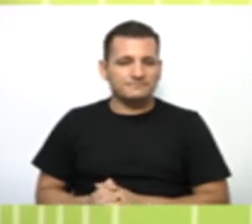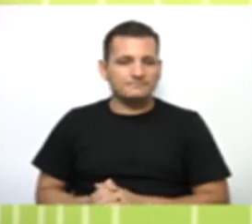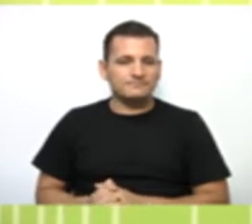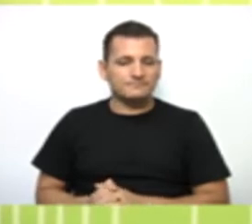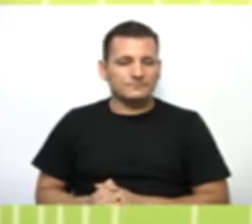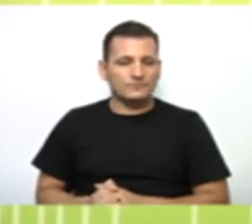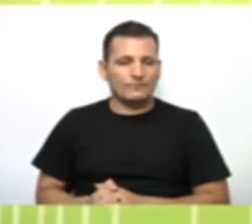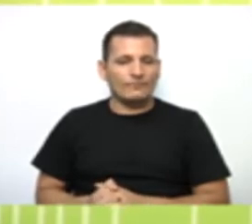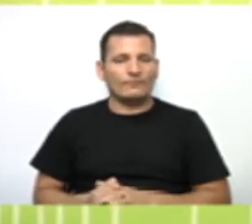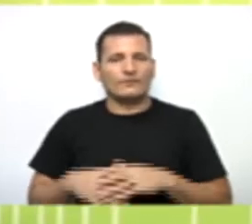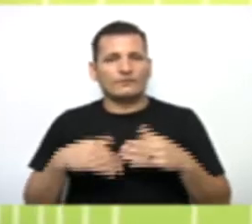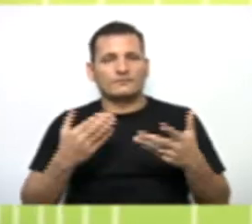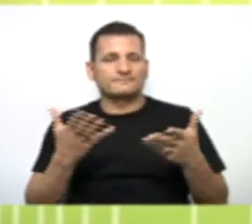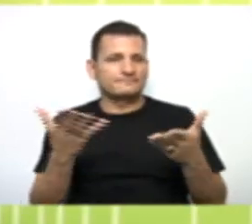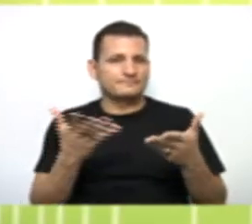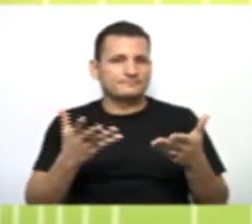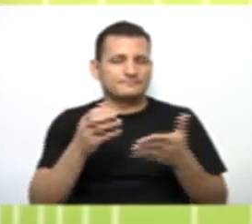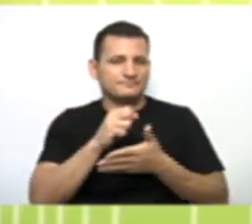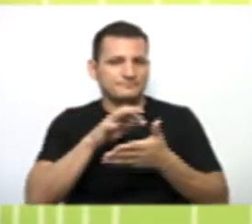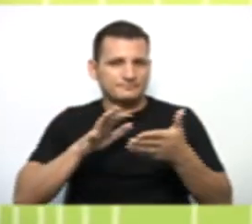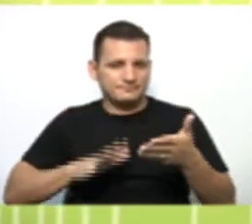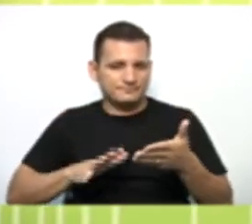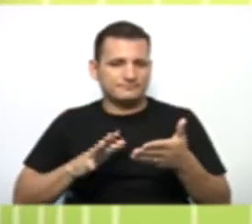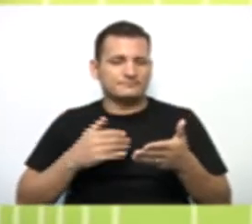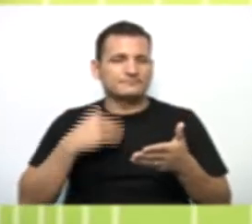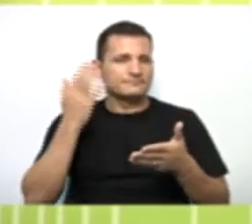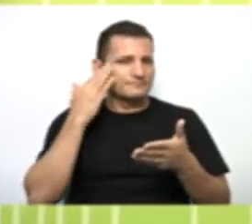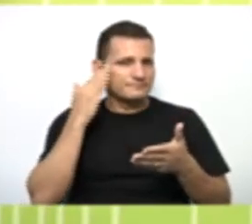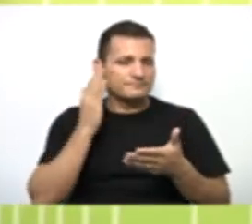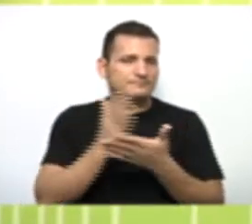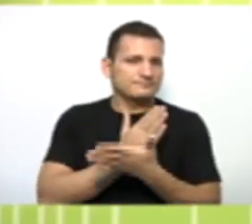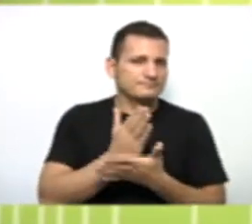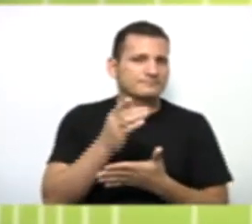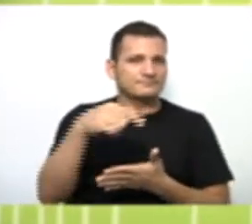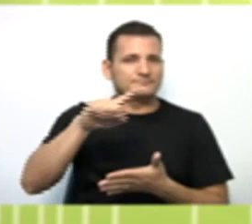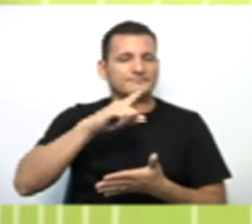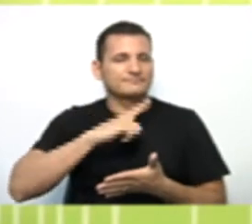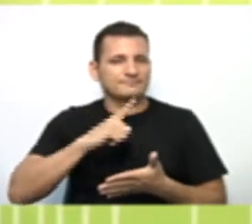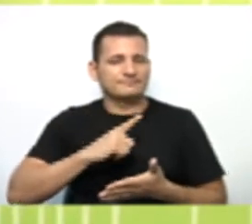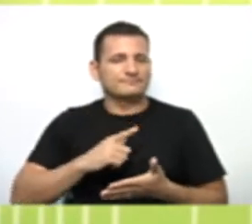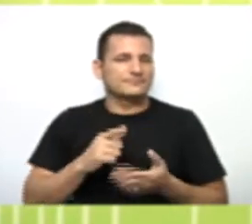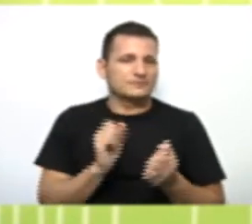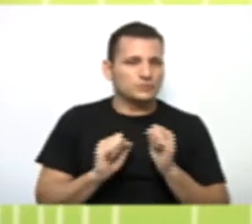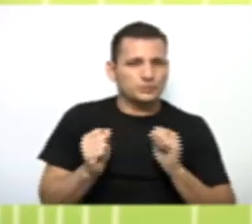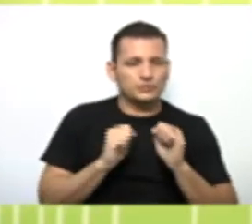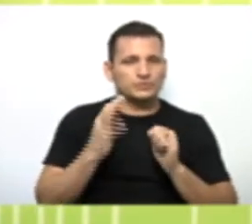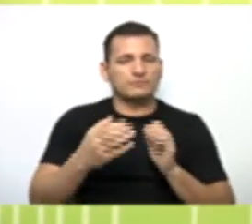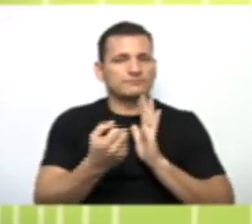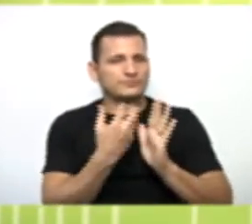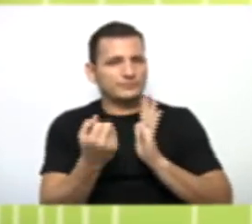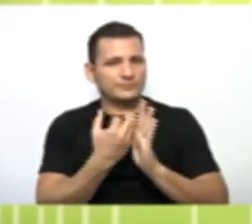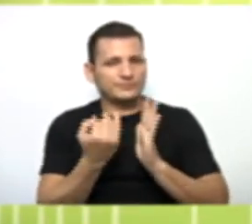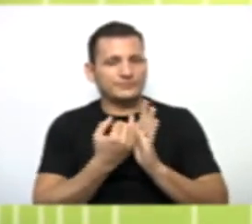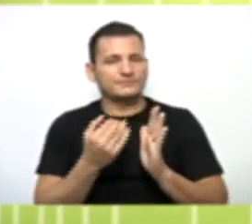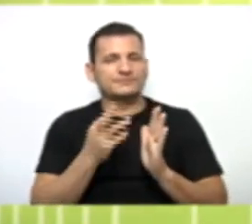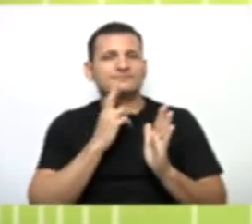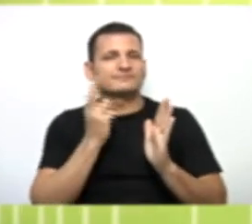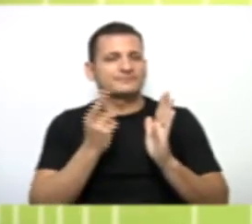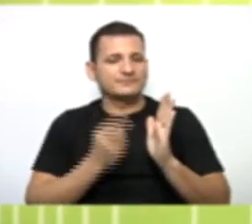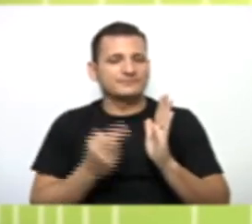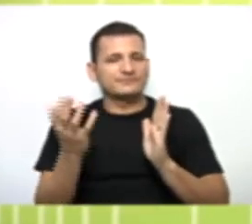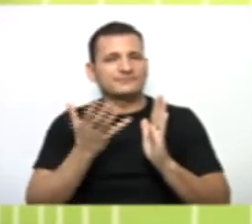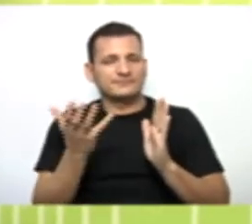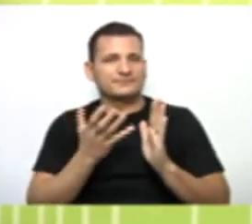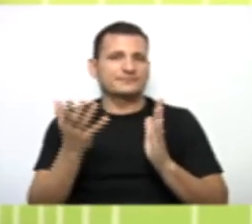gente, vamos lá para a nossa atividade? Né? Eu sei que alguns aí já estão ansiosos, estão mandando aí no nosso grupo, né? querendo